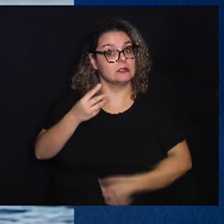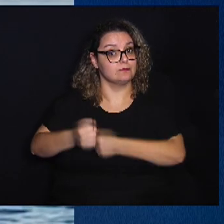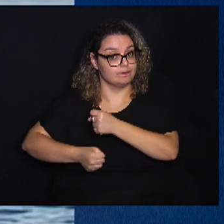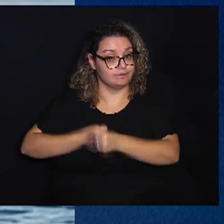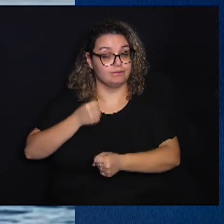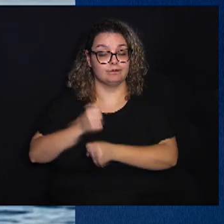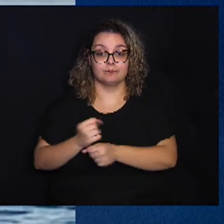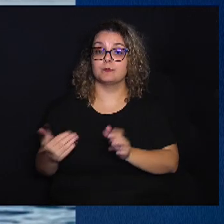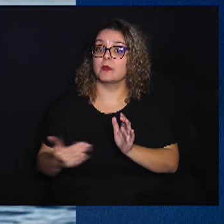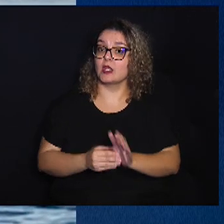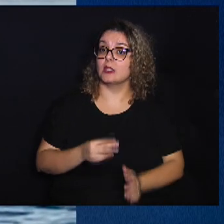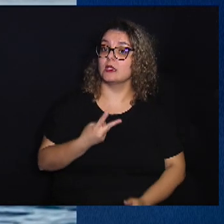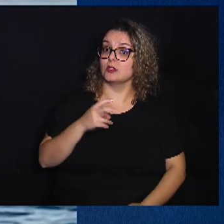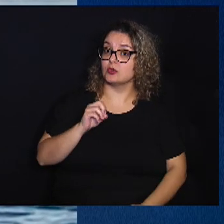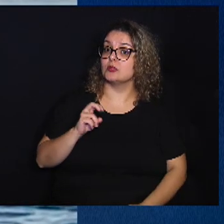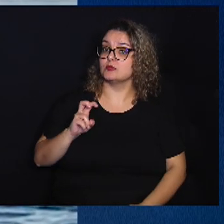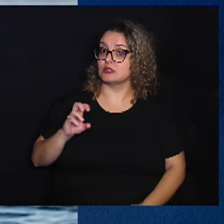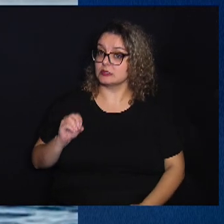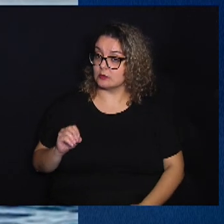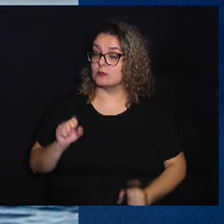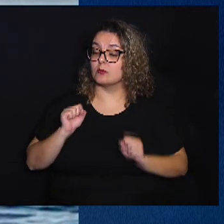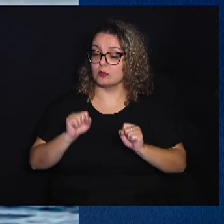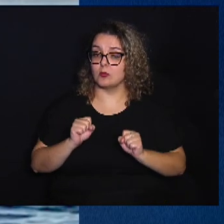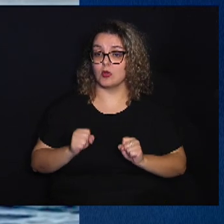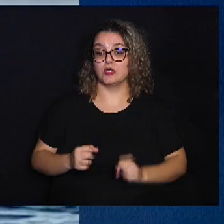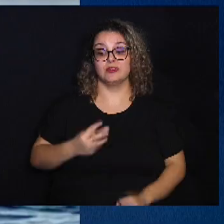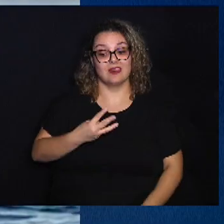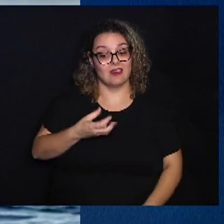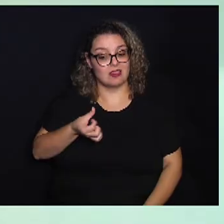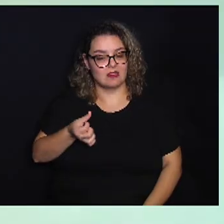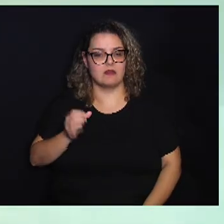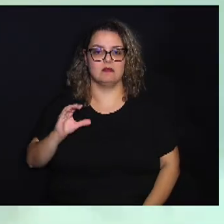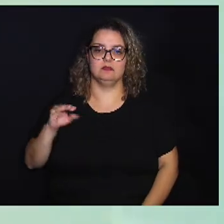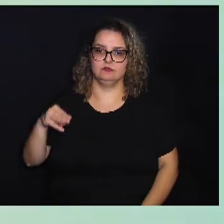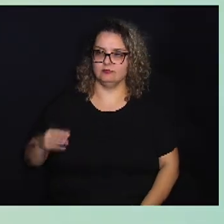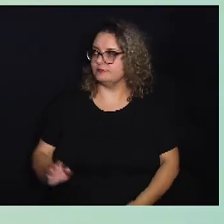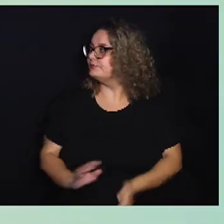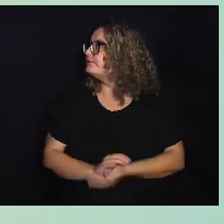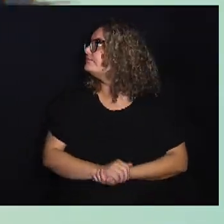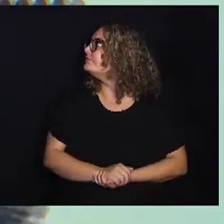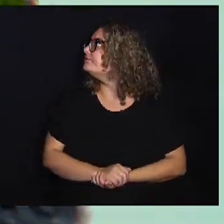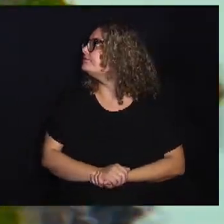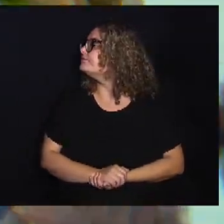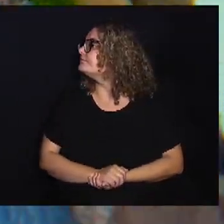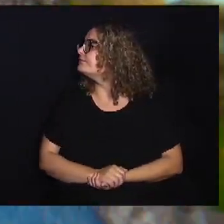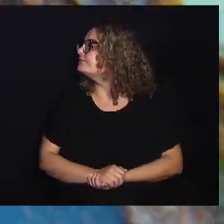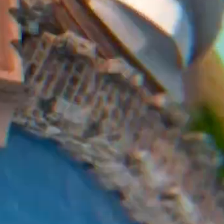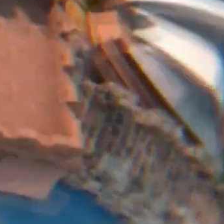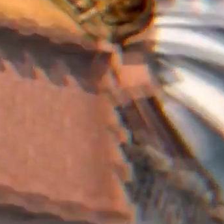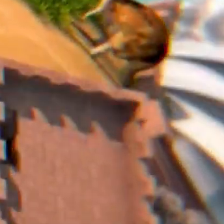até 2050 pode chegar a 36 centímetros.